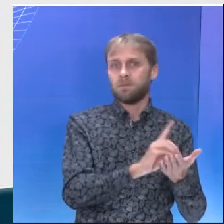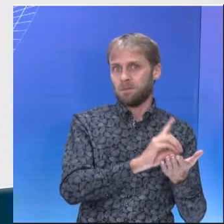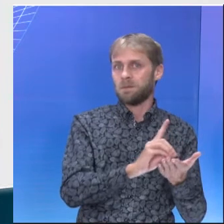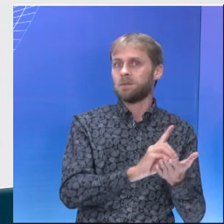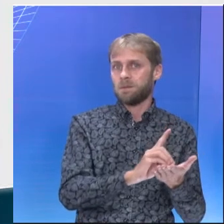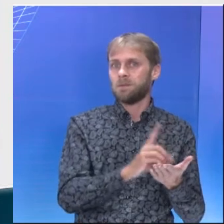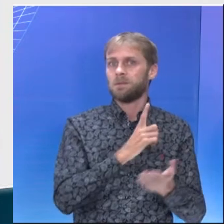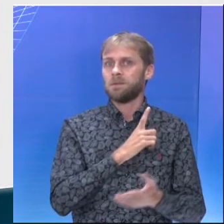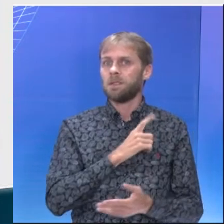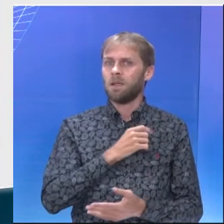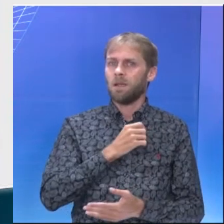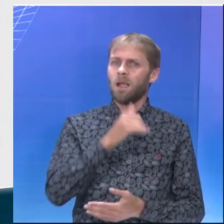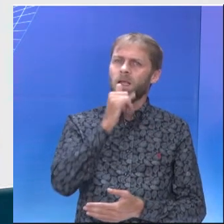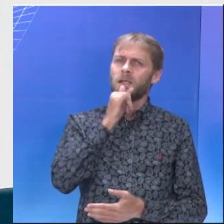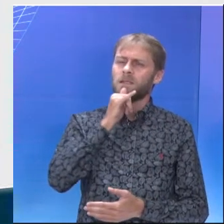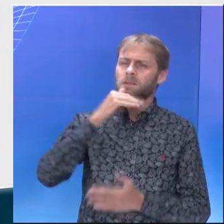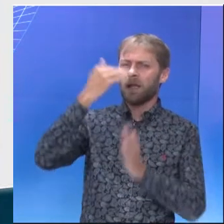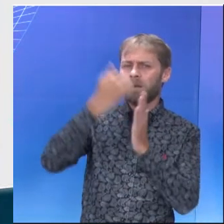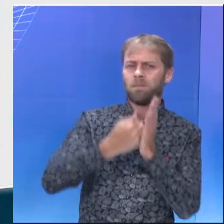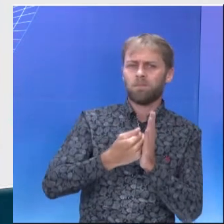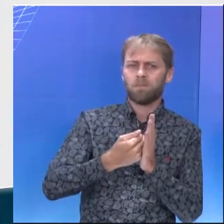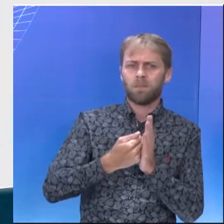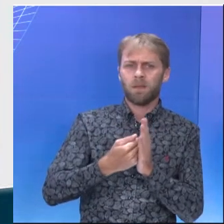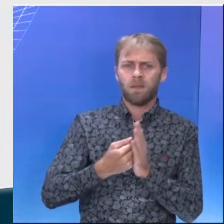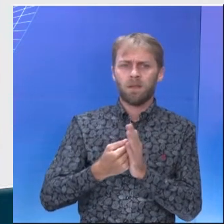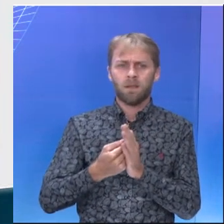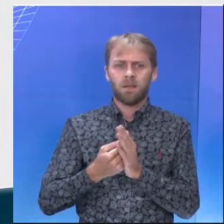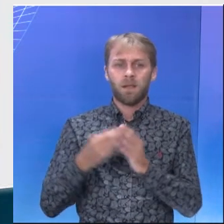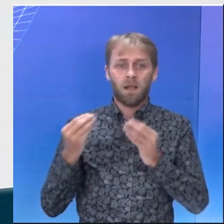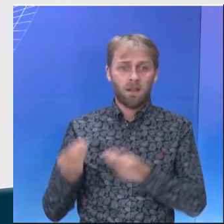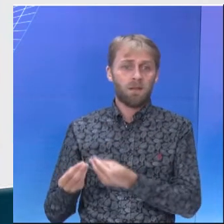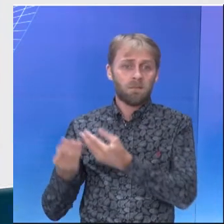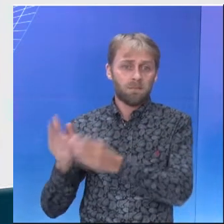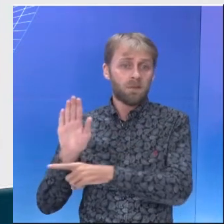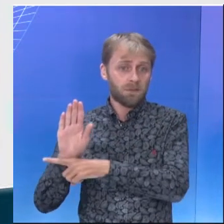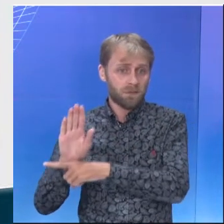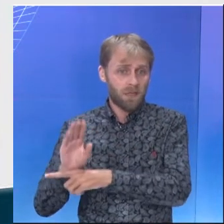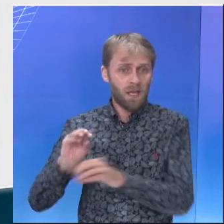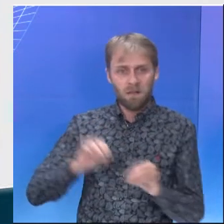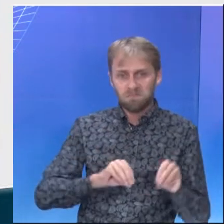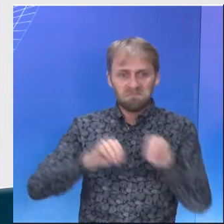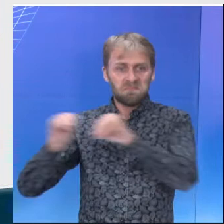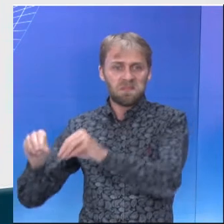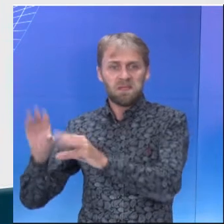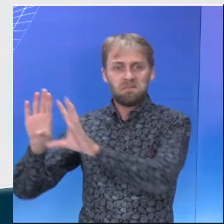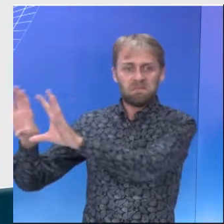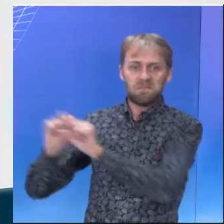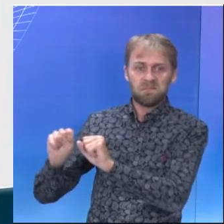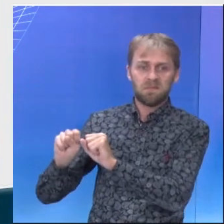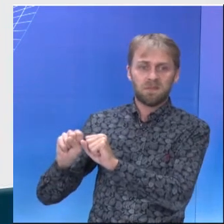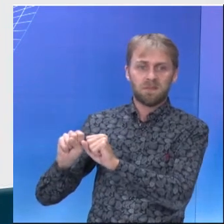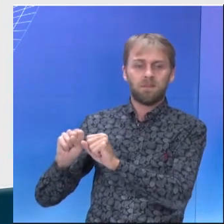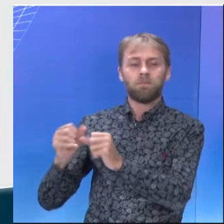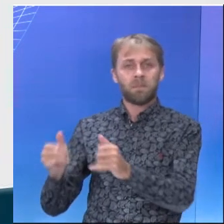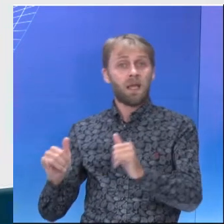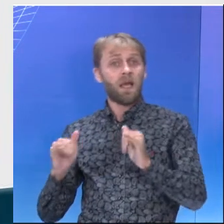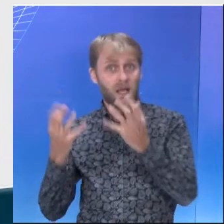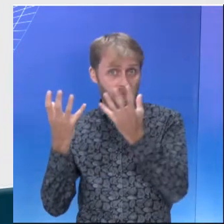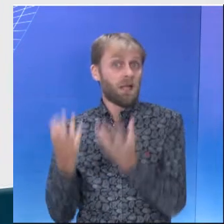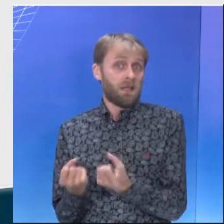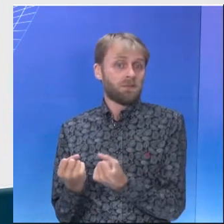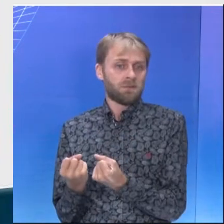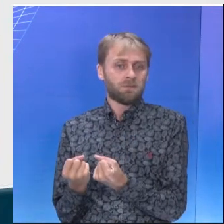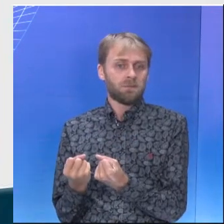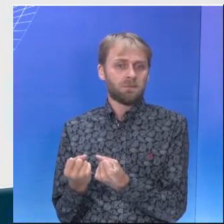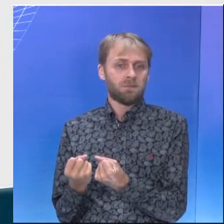temos vários aqui, que tem o make up, put off, que é adiar, take back, retirar, take over, assumir, controlar, o